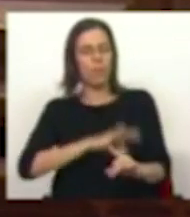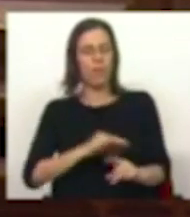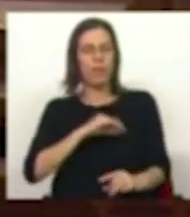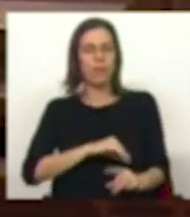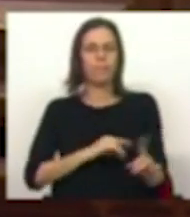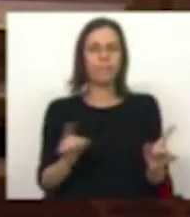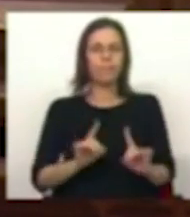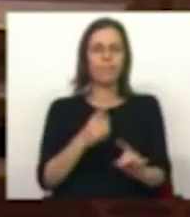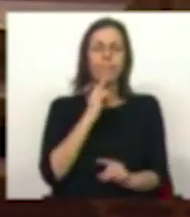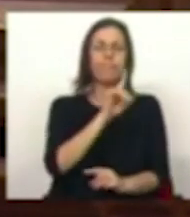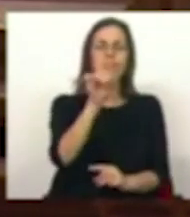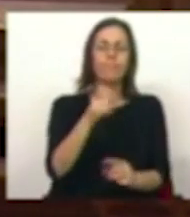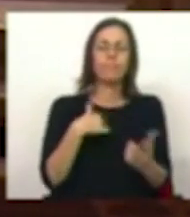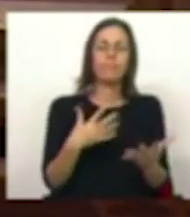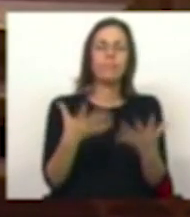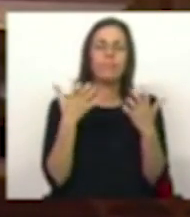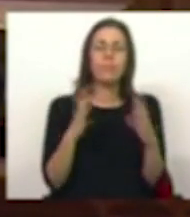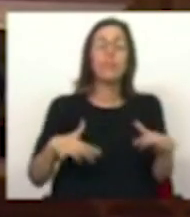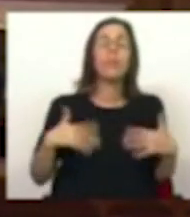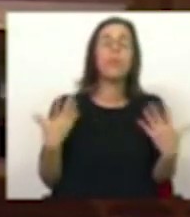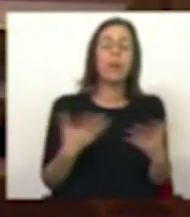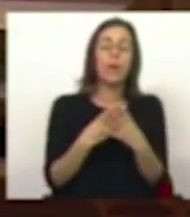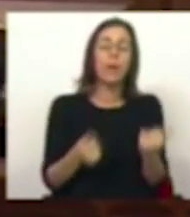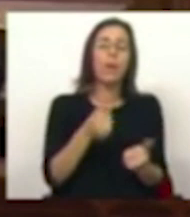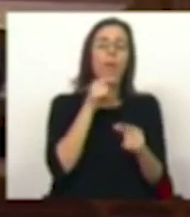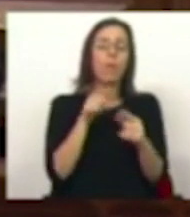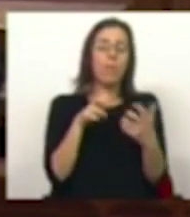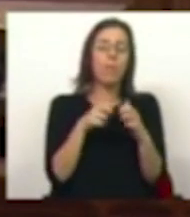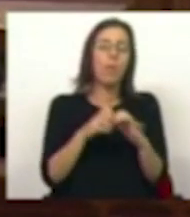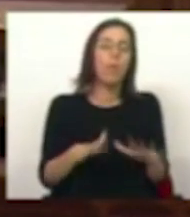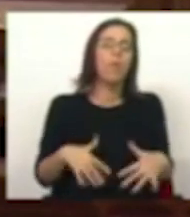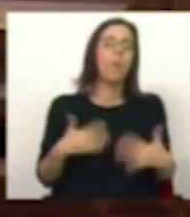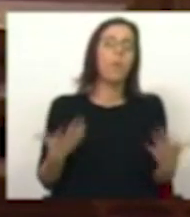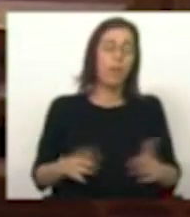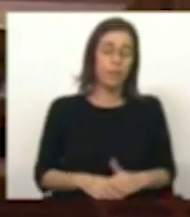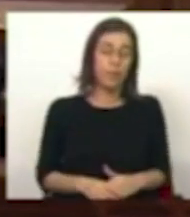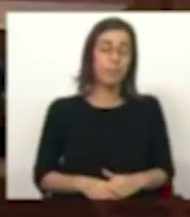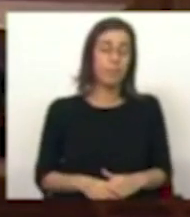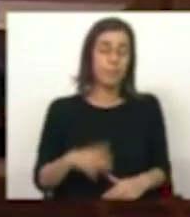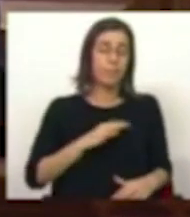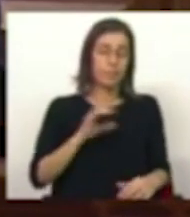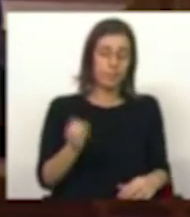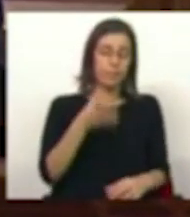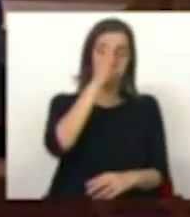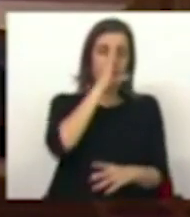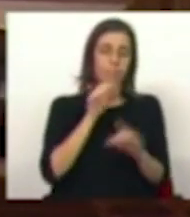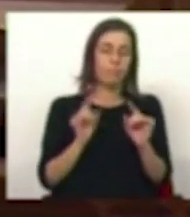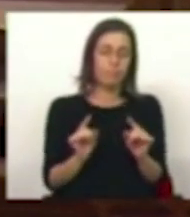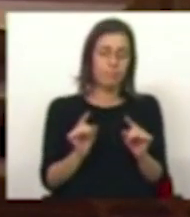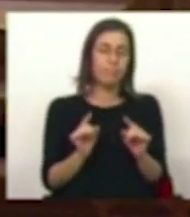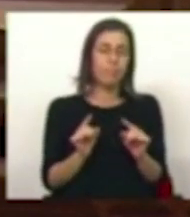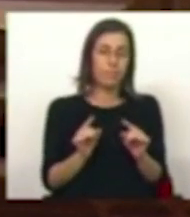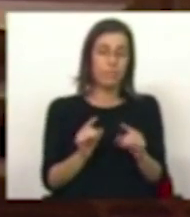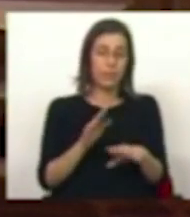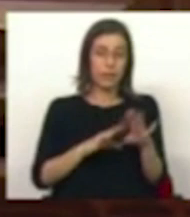salarial. A pergunta que lhe quero fazer é para quando a solução destes problemas? É que, Sr. Primeiro-Ministro,